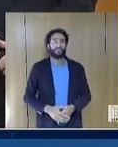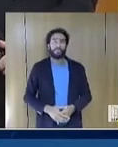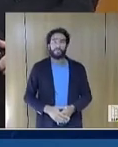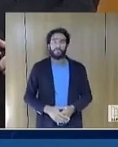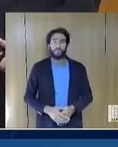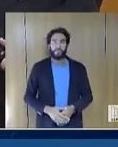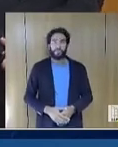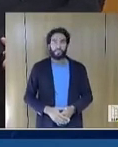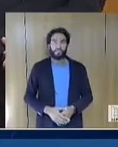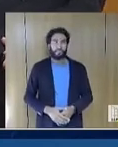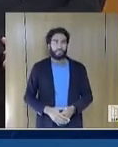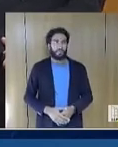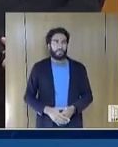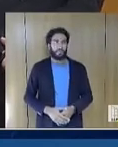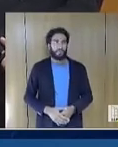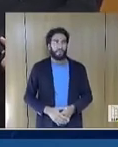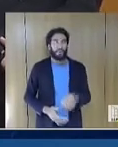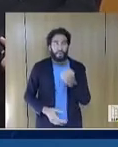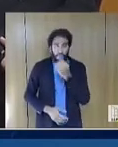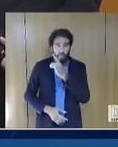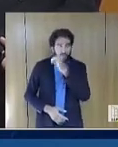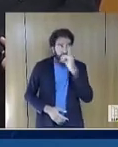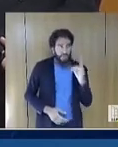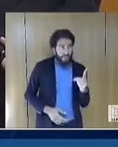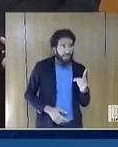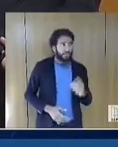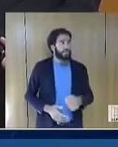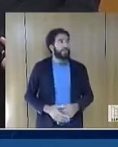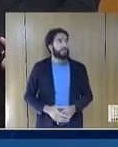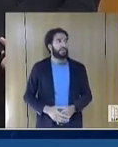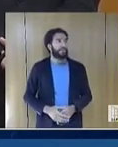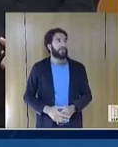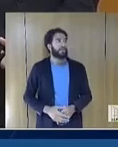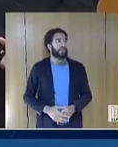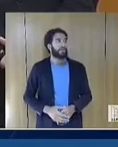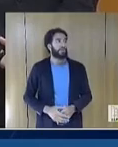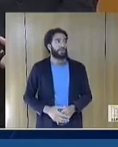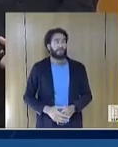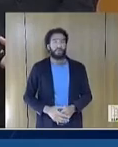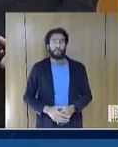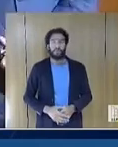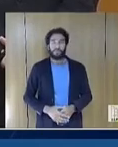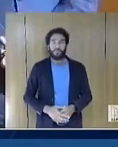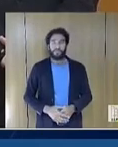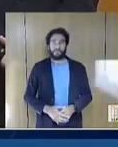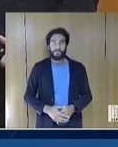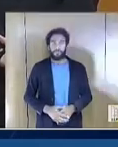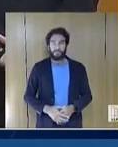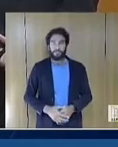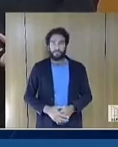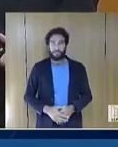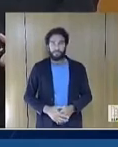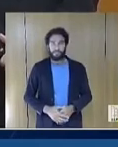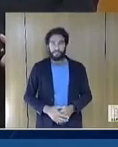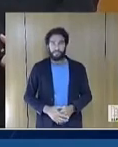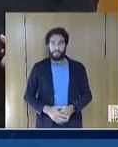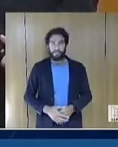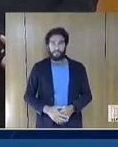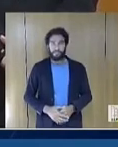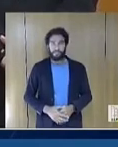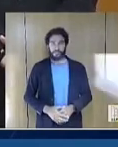diz que a investigação está a cargo das autoridades federais. Ele frisou mais de uma vez, existe